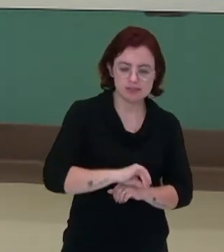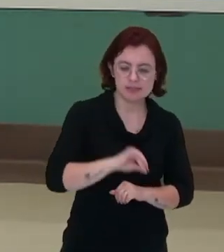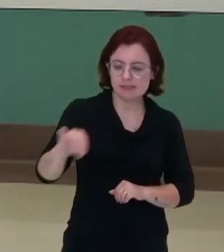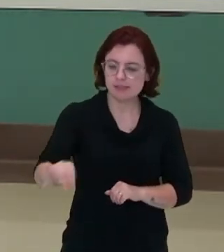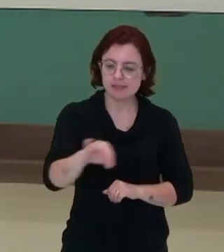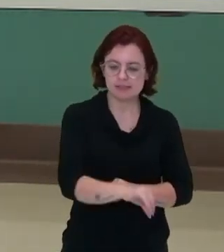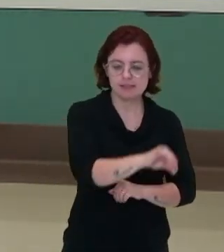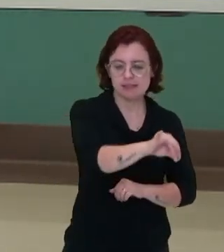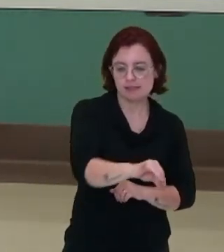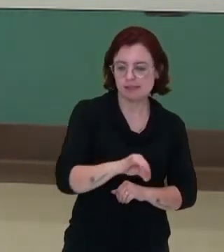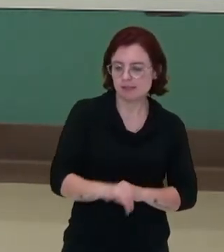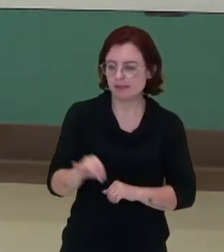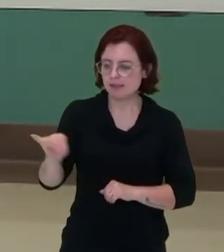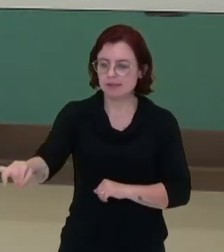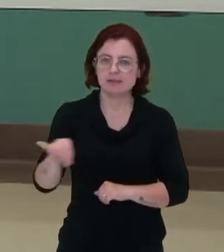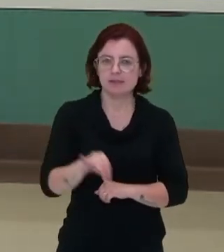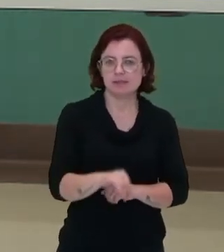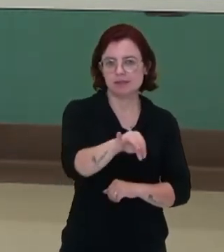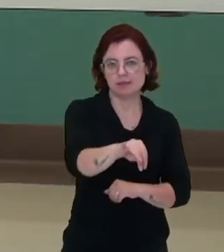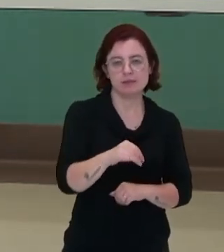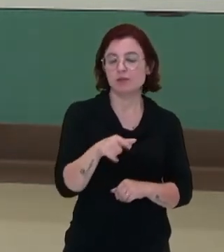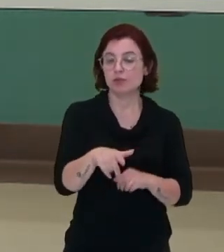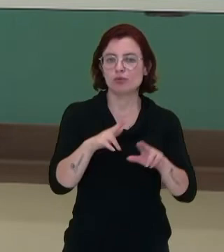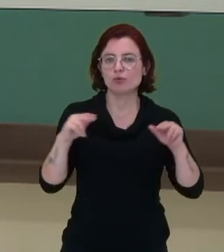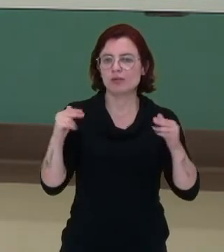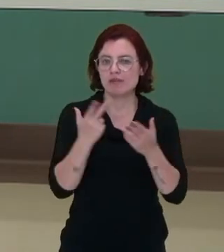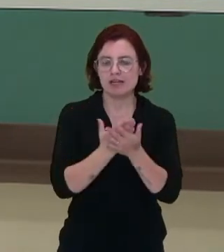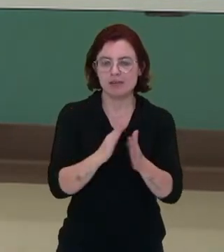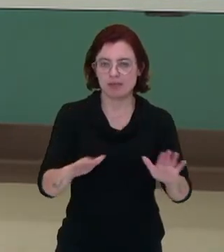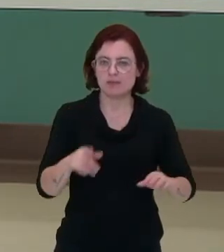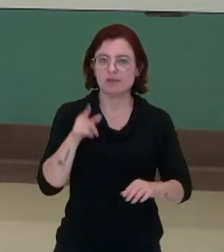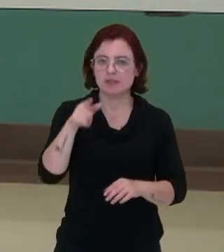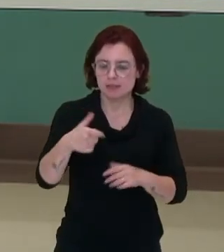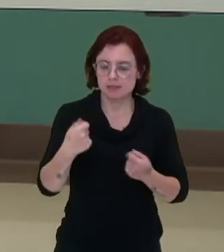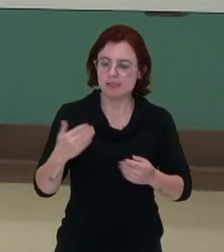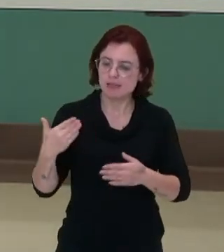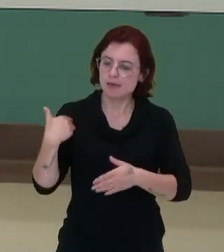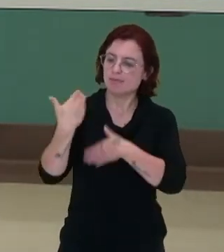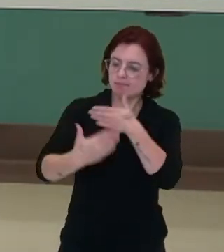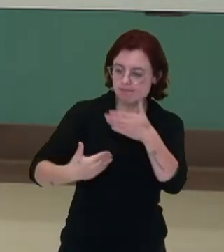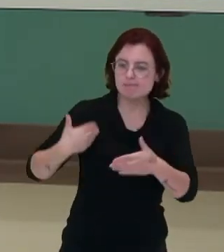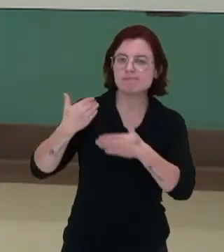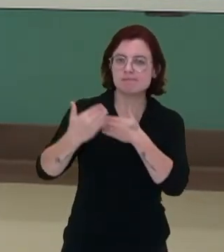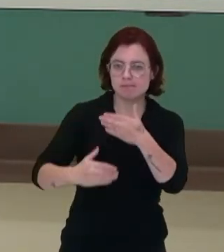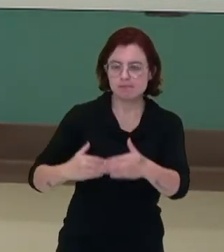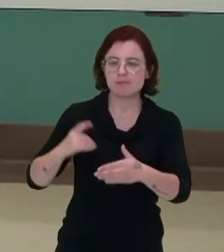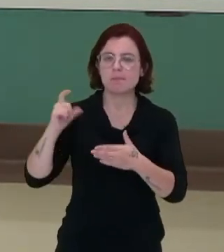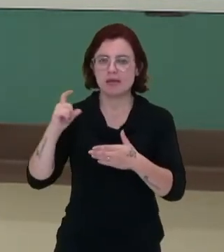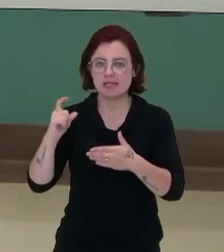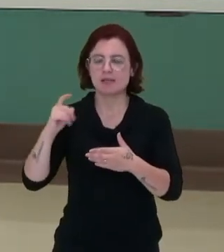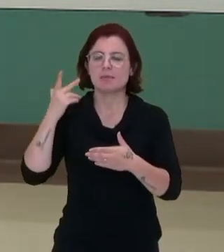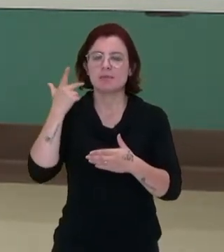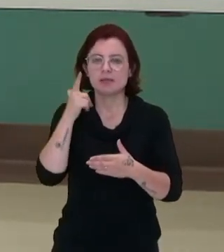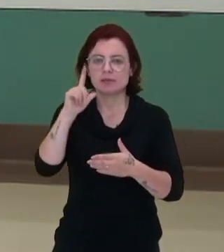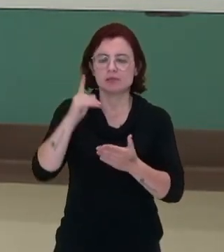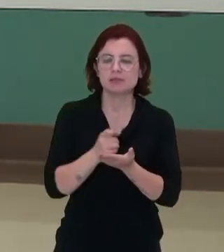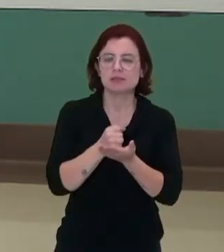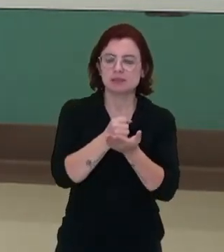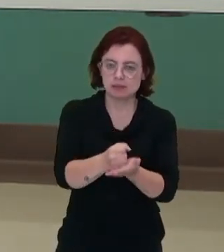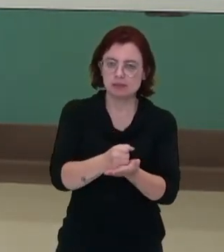do rei com uma única peça, esse jogo nunca vai terminar. Você tem que trazer mais peças para ajudar, para que